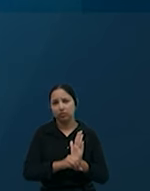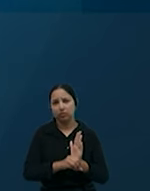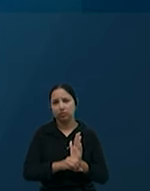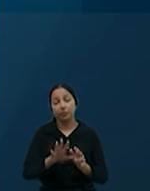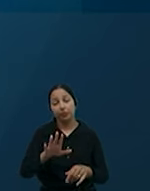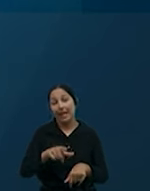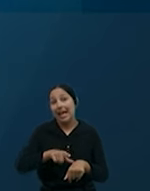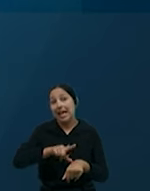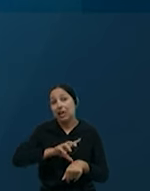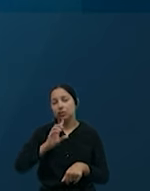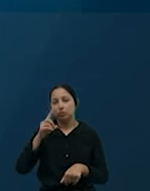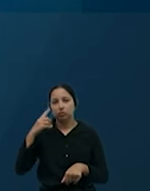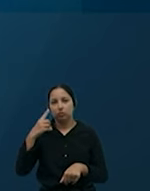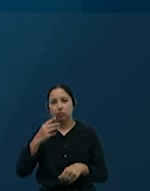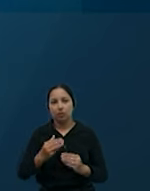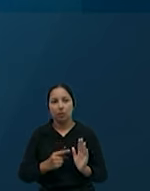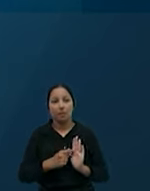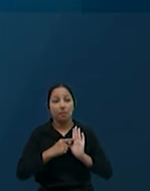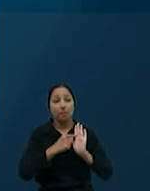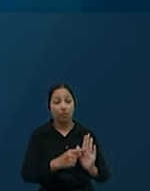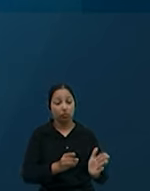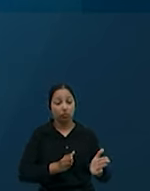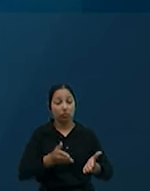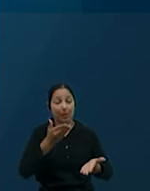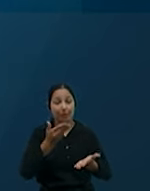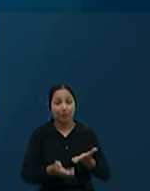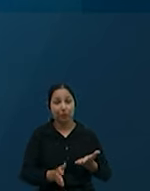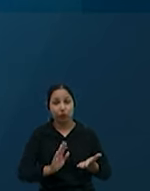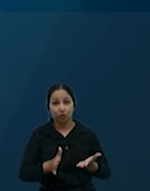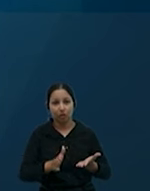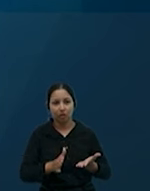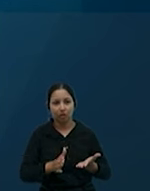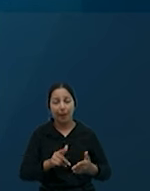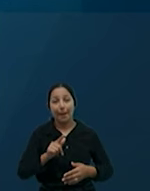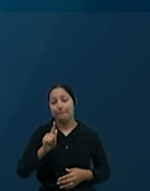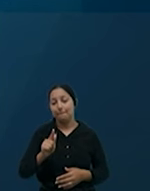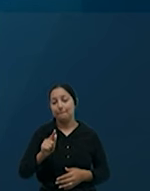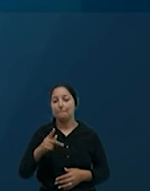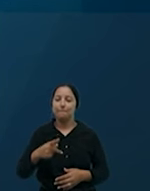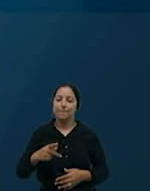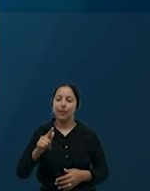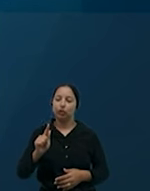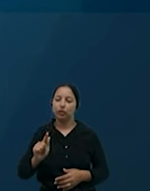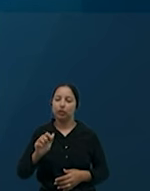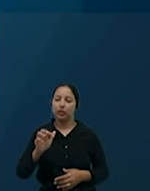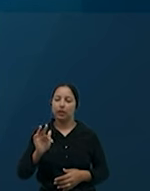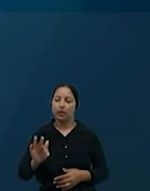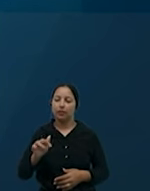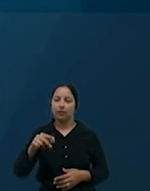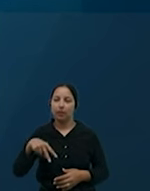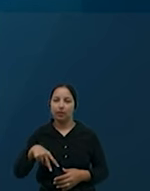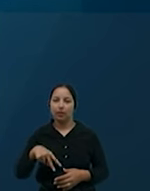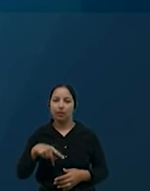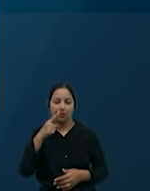do advogado apresentar a exceção de pré-executividade, a PGFN verifica, ministra Regina, que houve a prescrição e